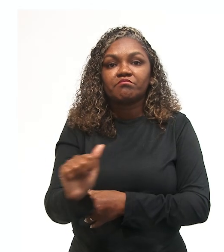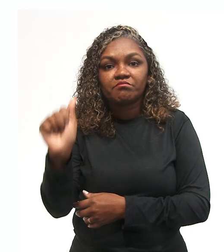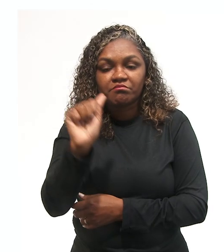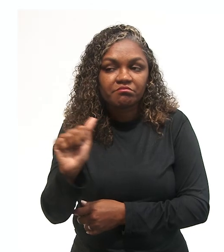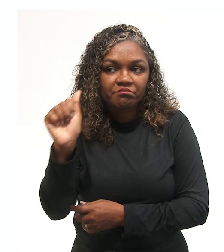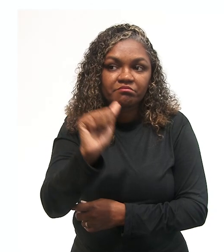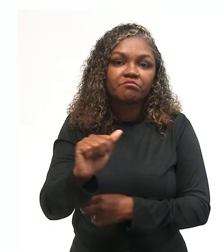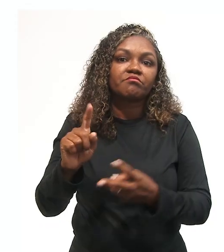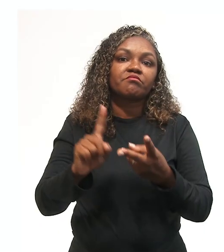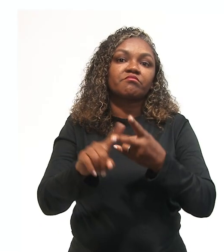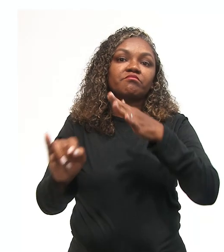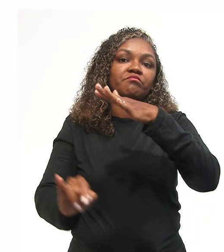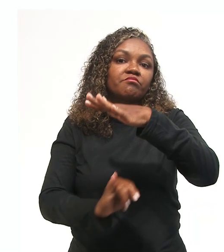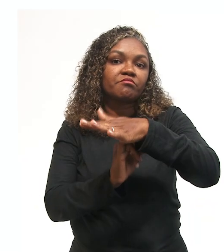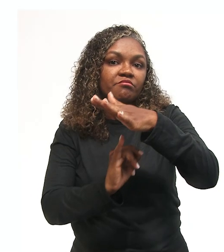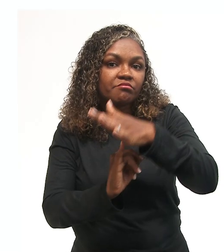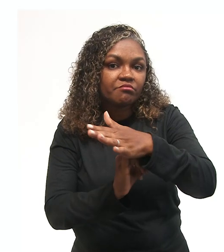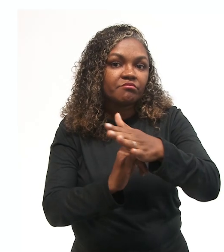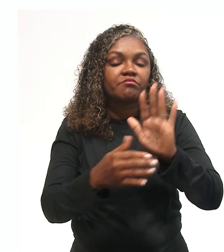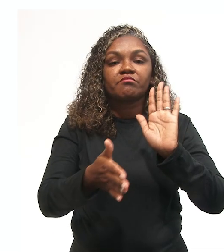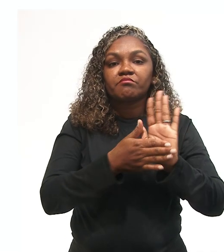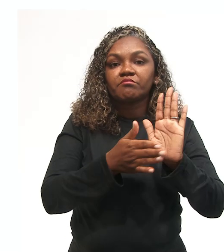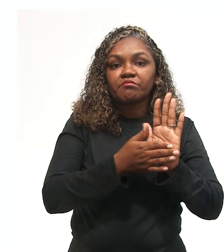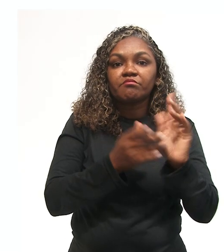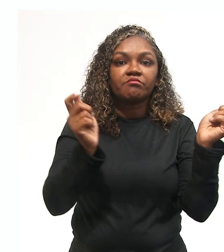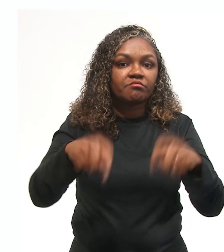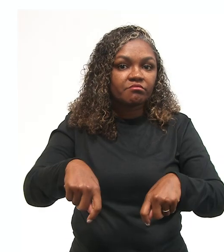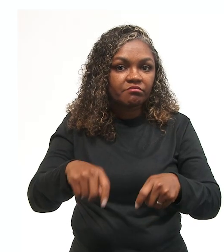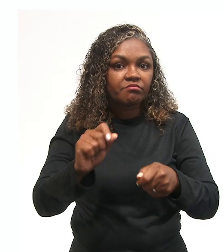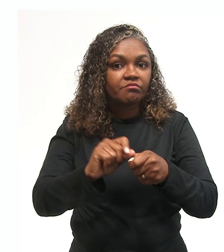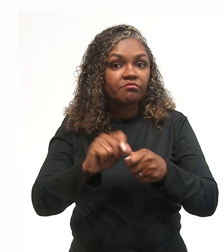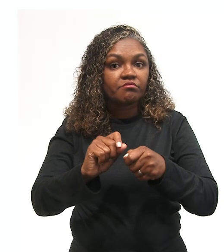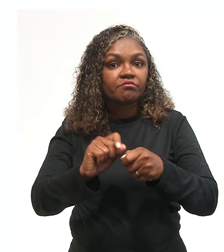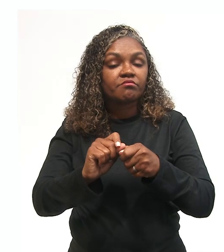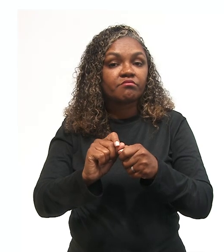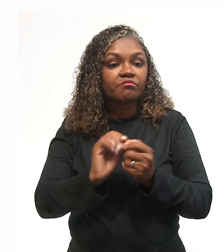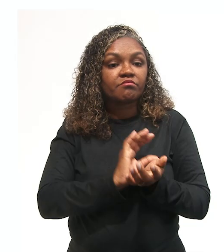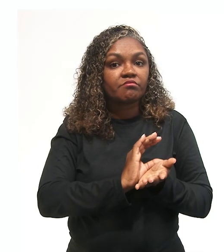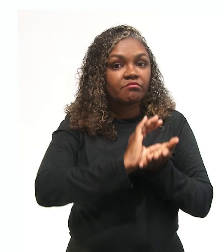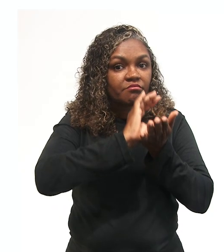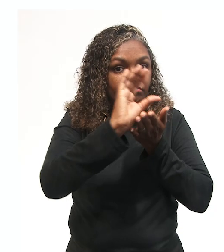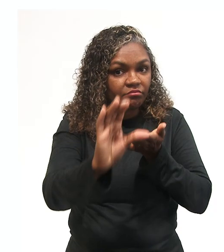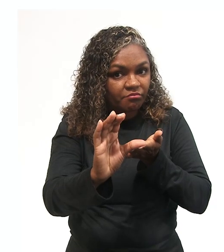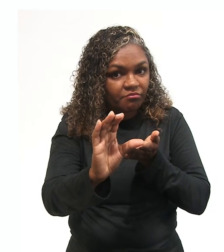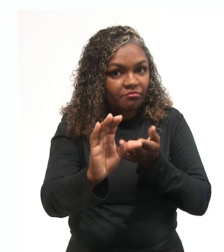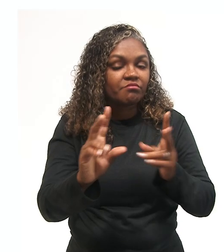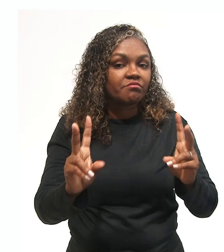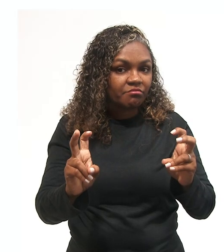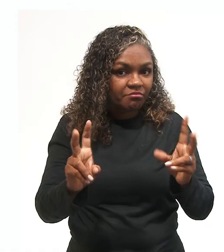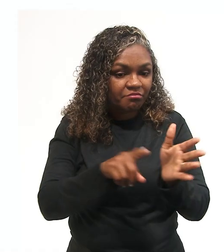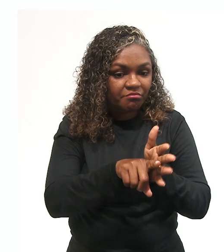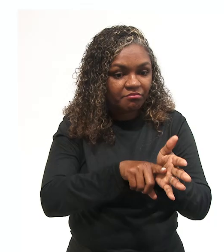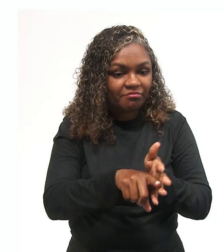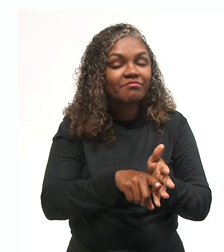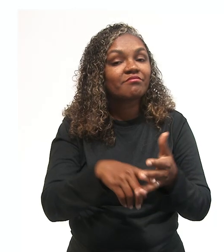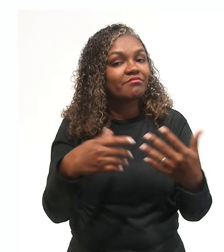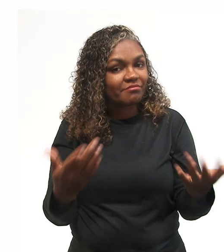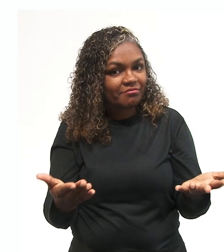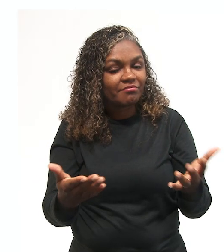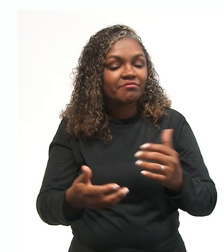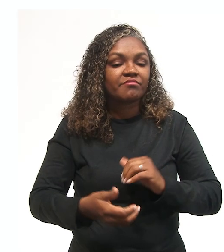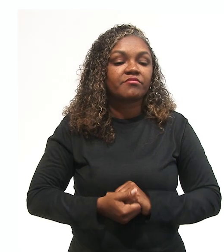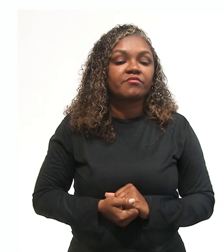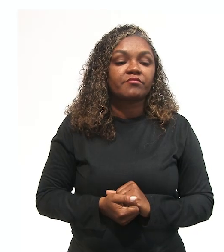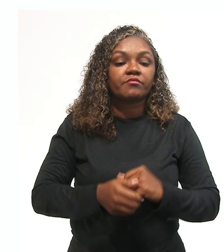de alguma instituição que se proponha a financiar, de repente, determinada pesquisa, né? Quando